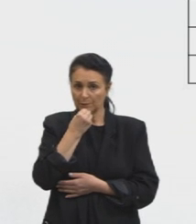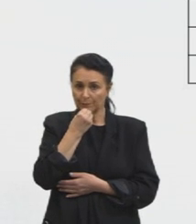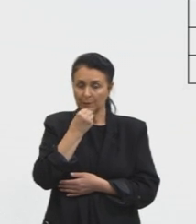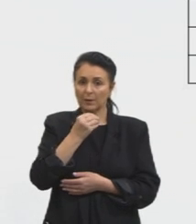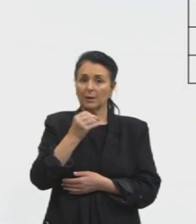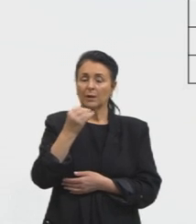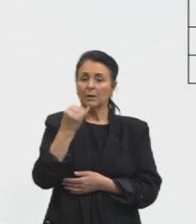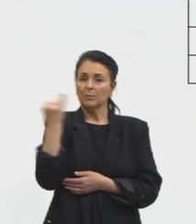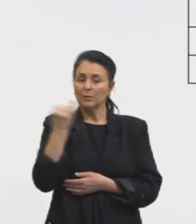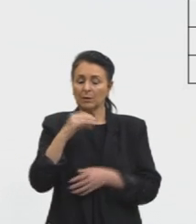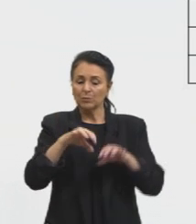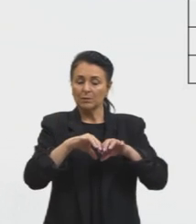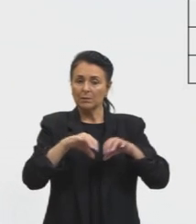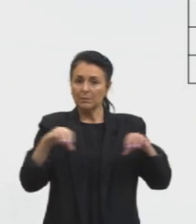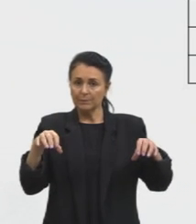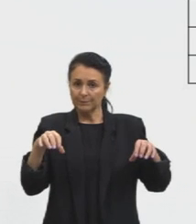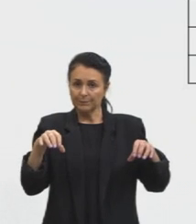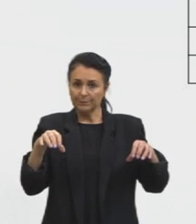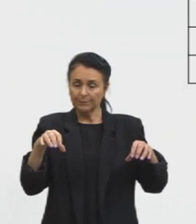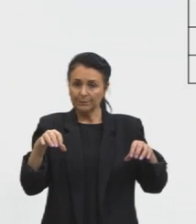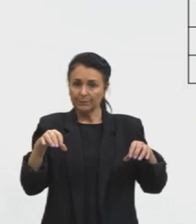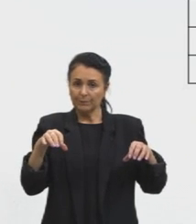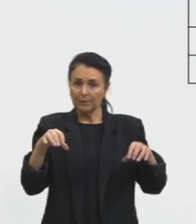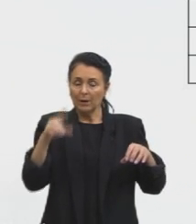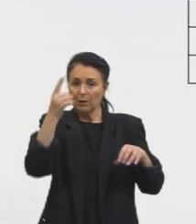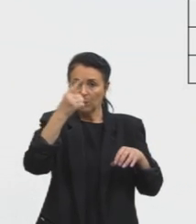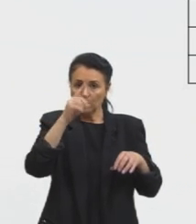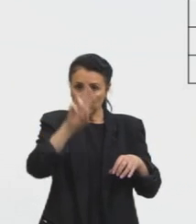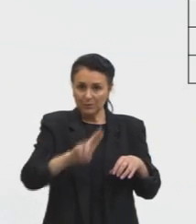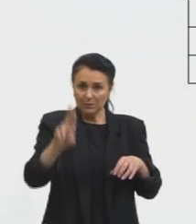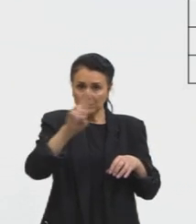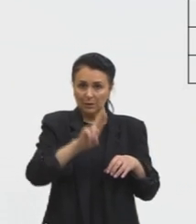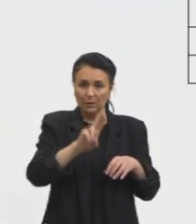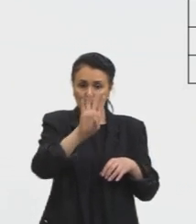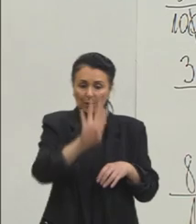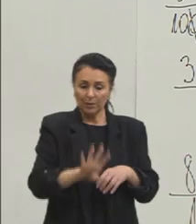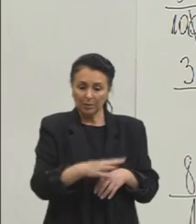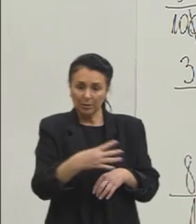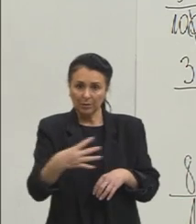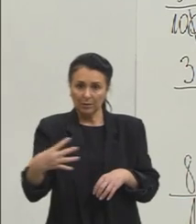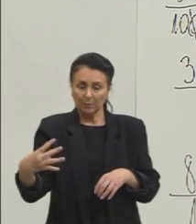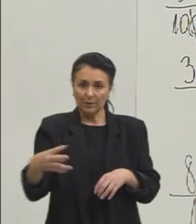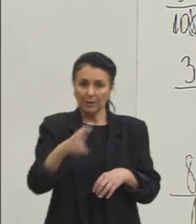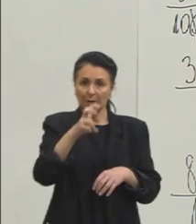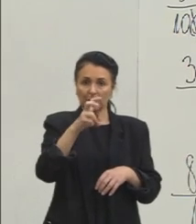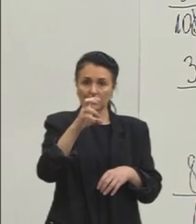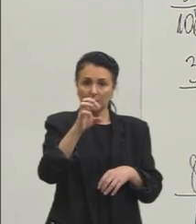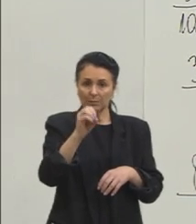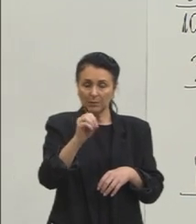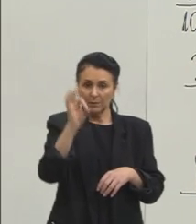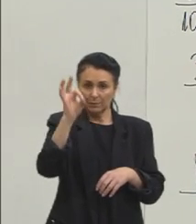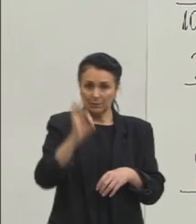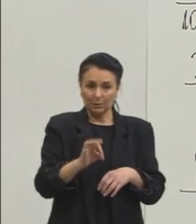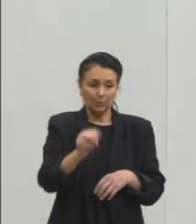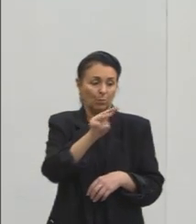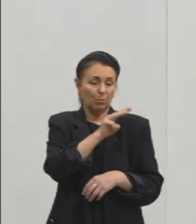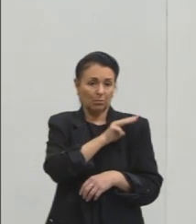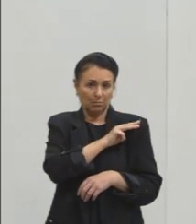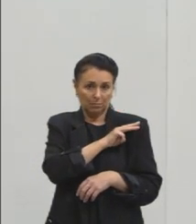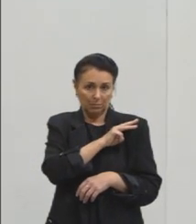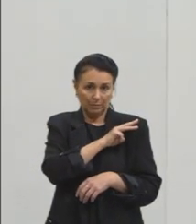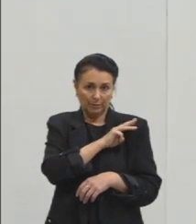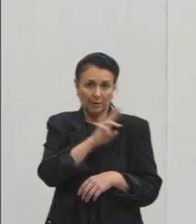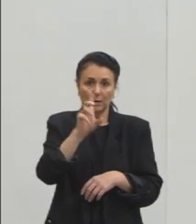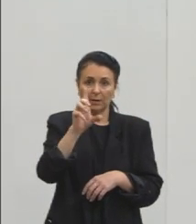separar agora então Mas voltando para o próxima tabela aqui ó 50 estão na terceira série